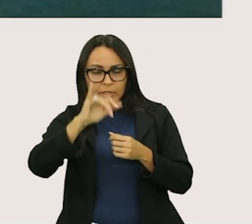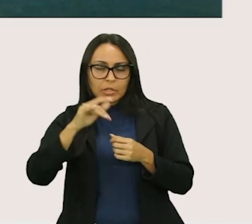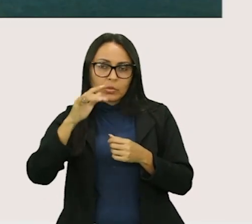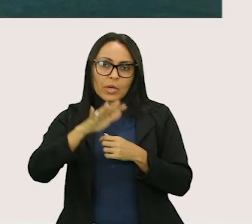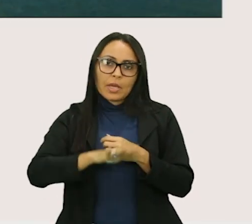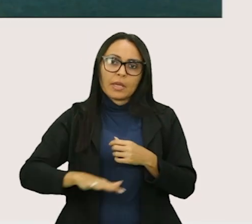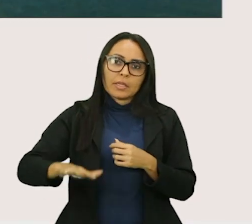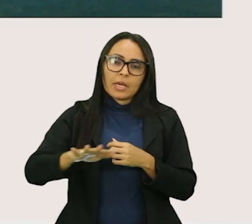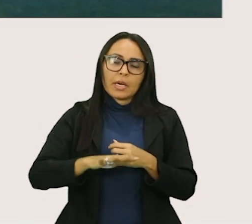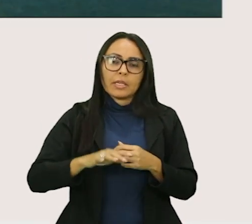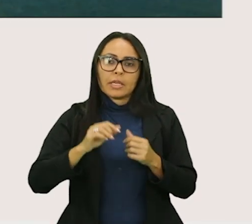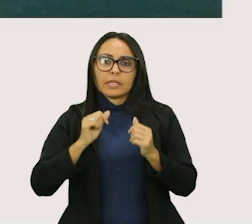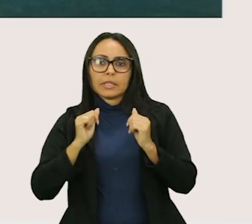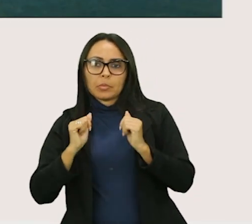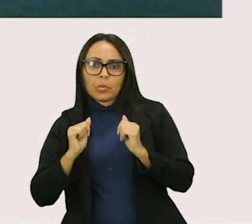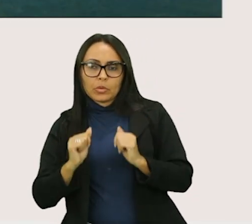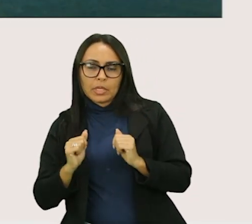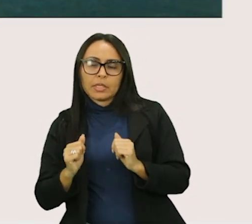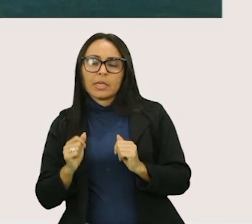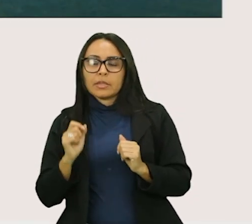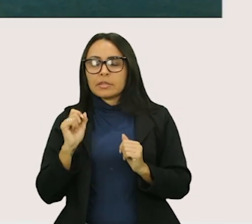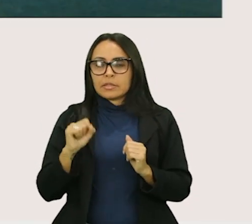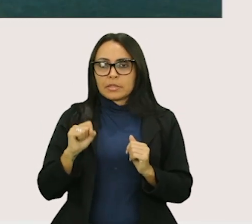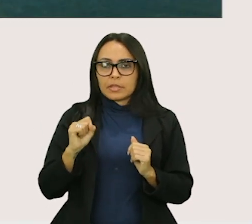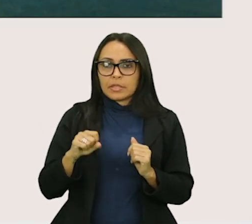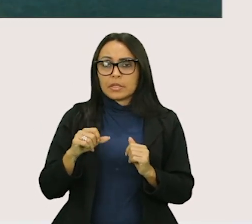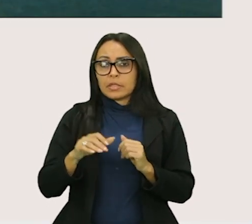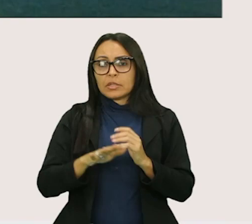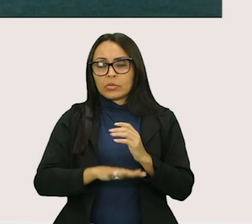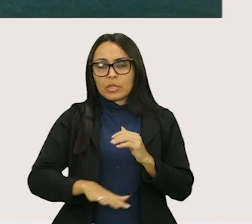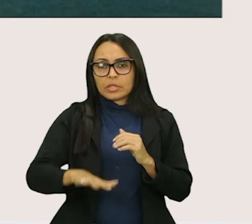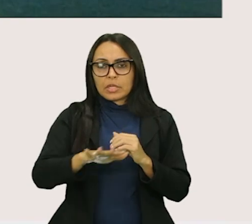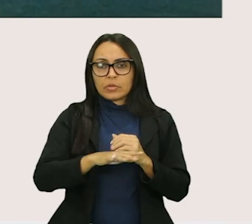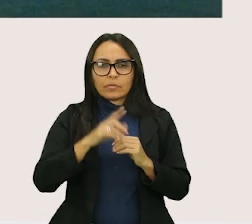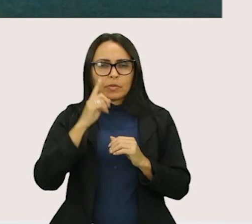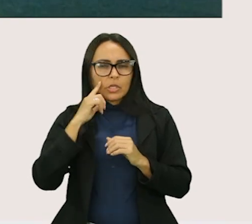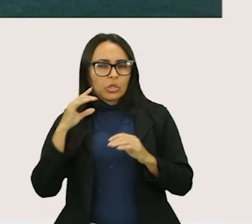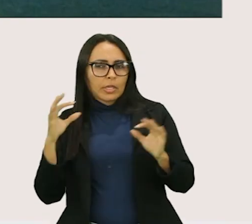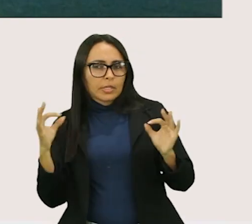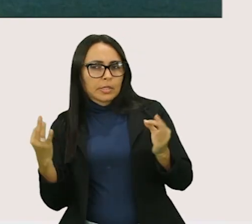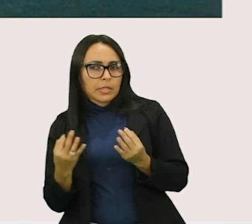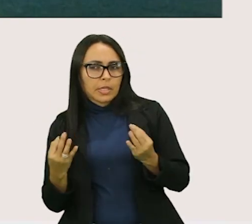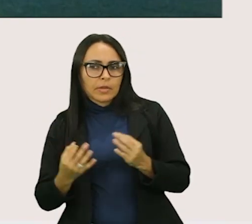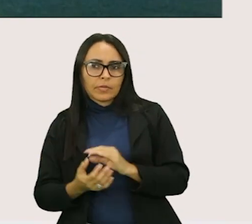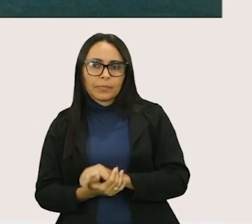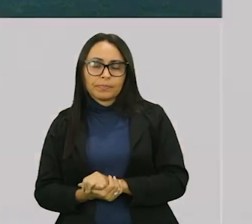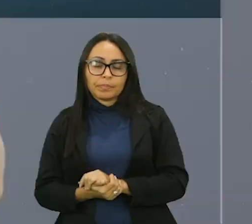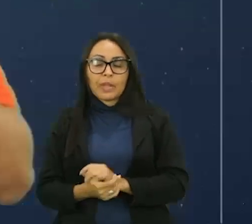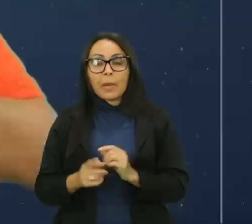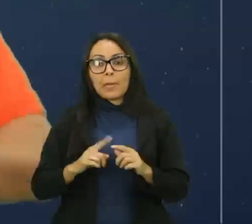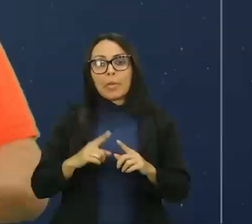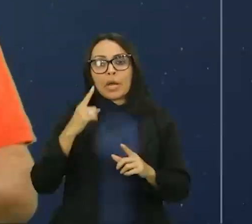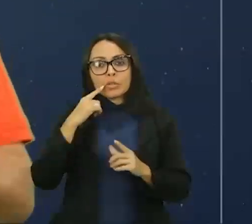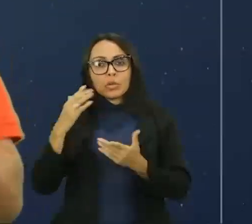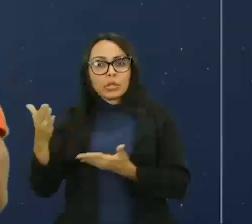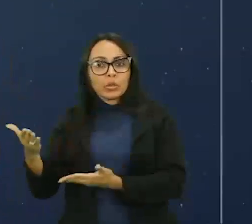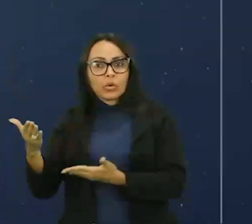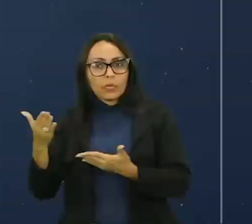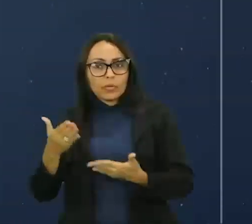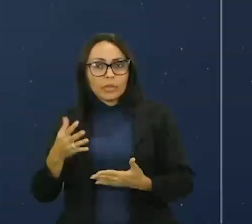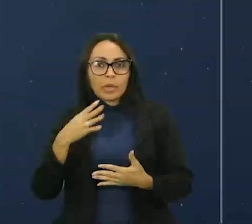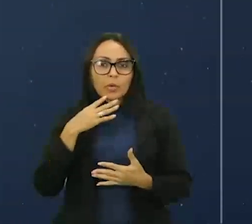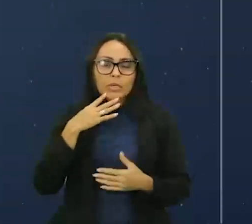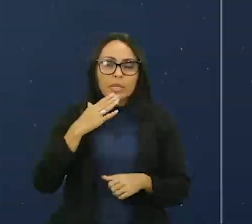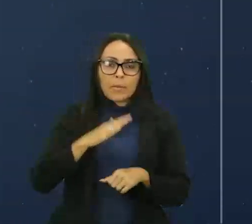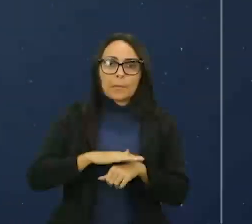que poderia, se não tivesse isso aí, ser um deserto. Vejam que incrível. Mas eu lhe convido para conhecer um pouquinho mais sobre